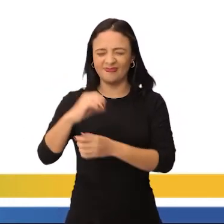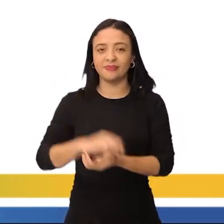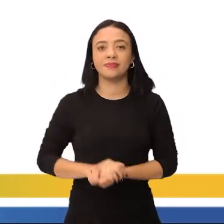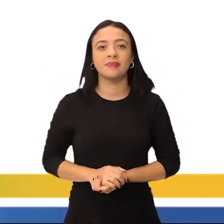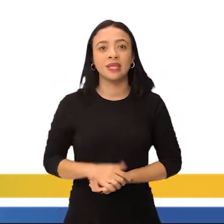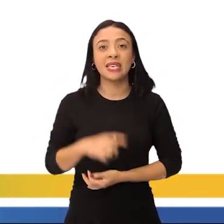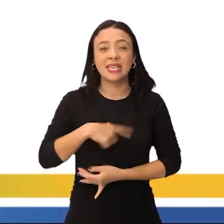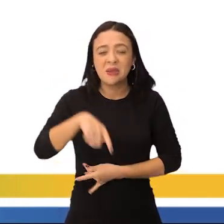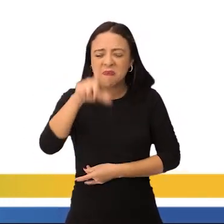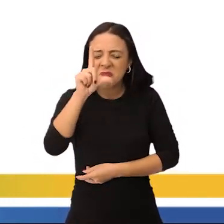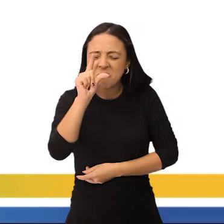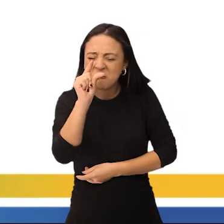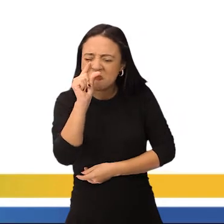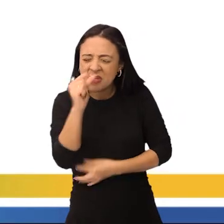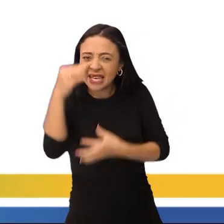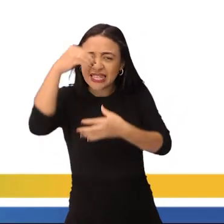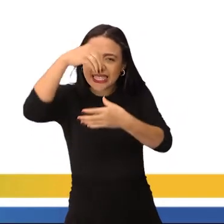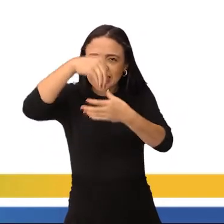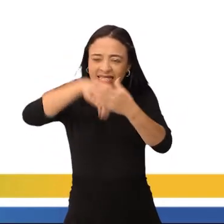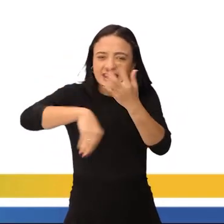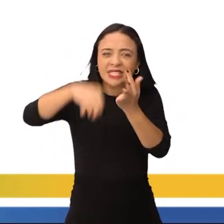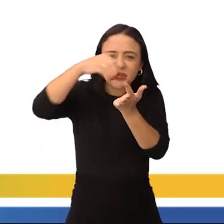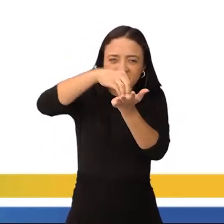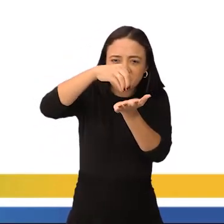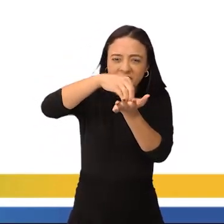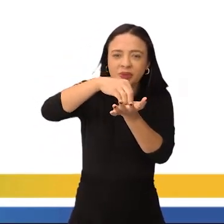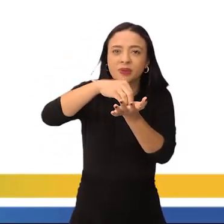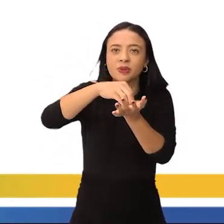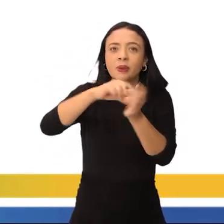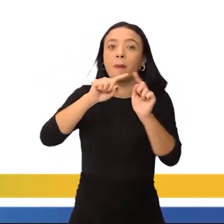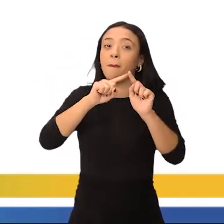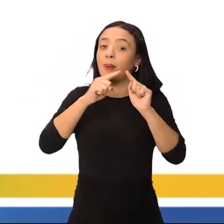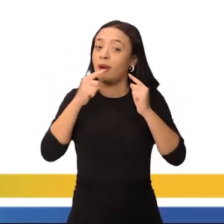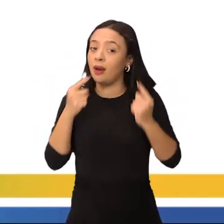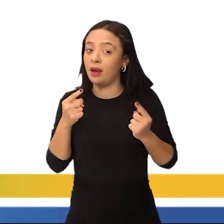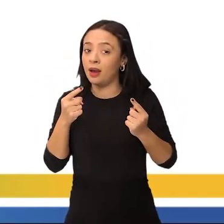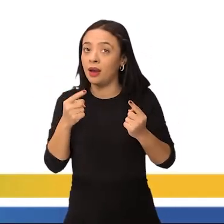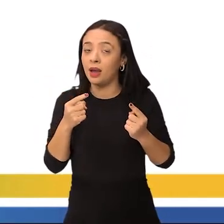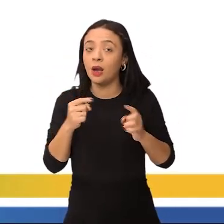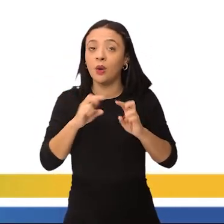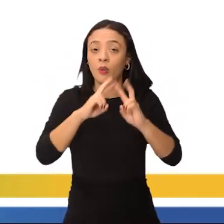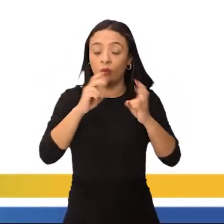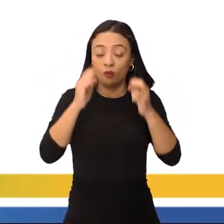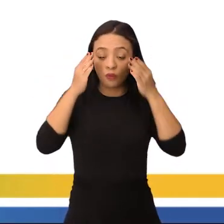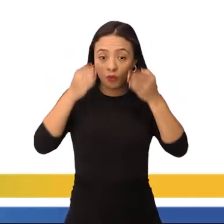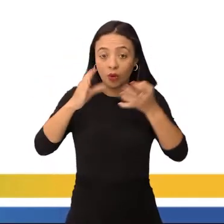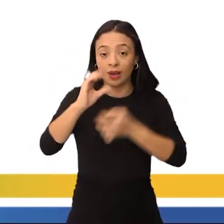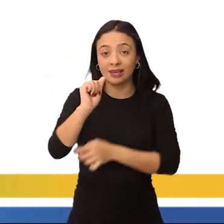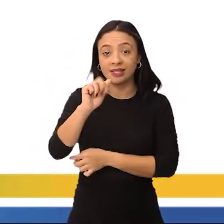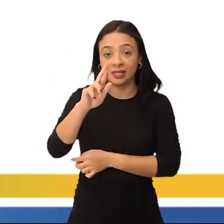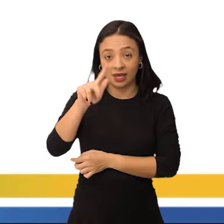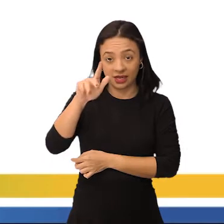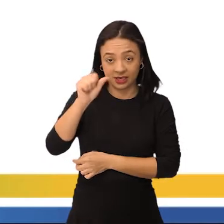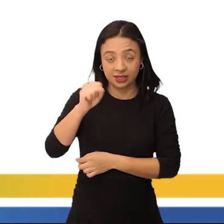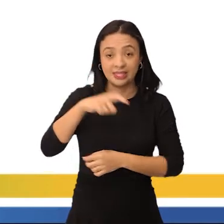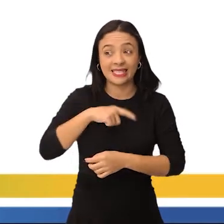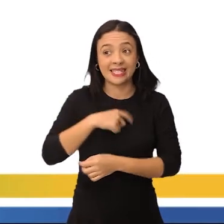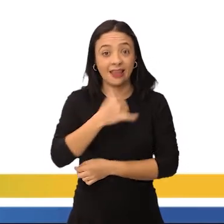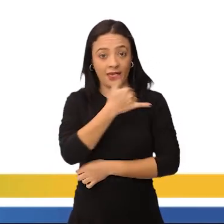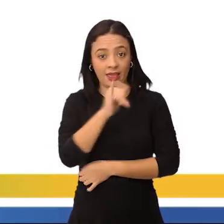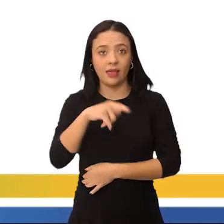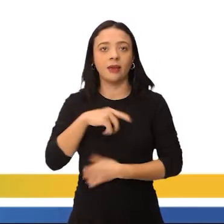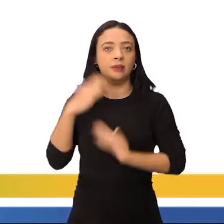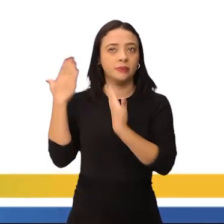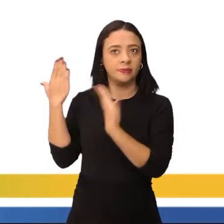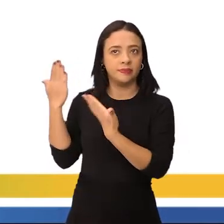tem coisa menor ainda dentro do grupo eu aí mas a respeito das cargas elétricas nós vamos